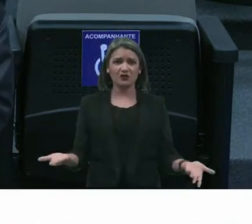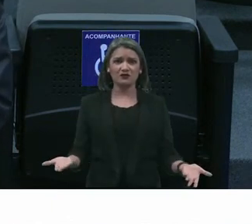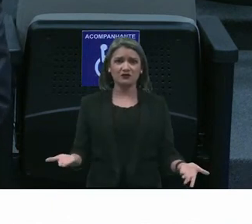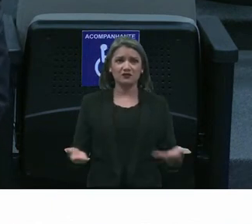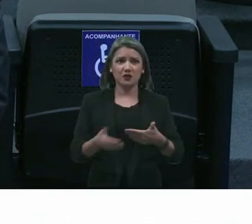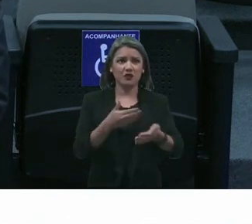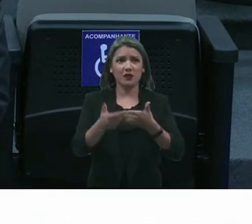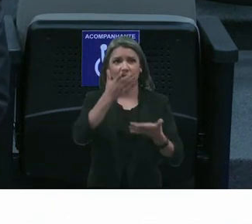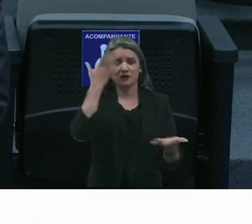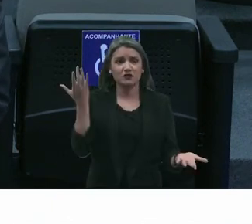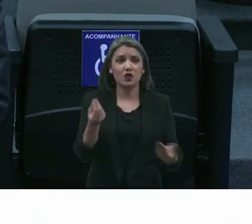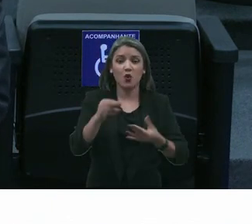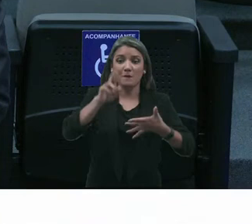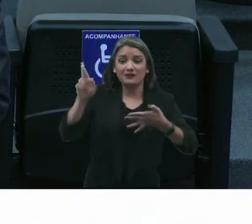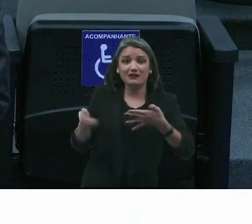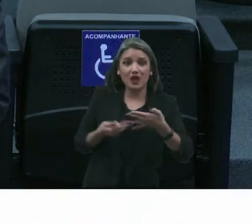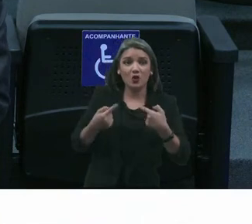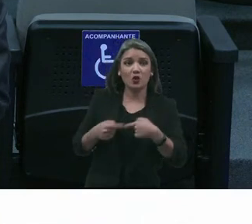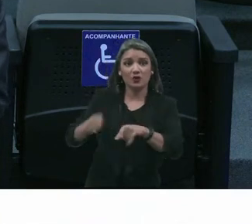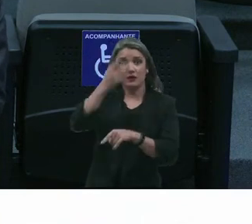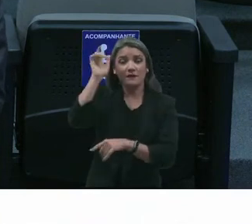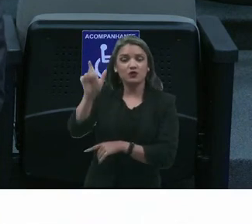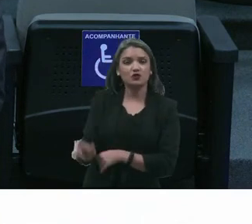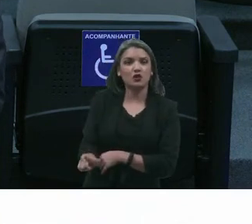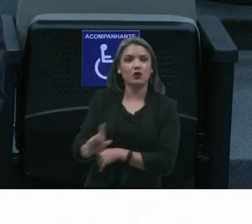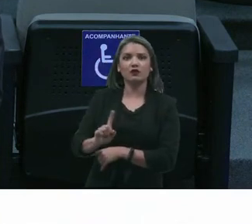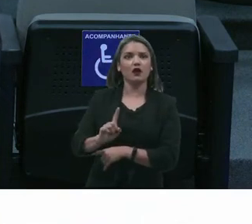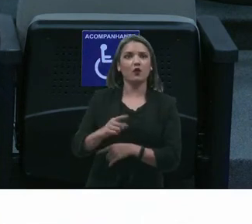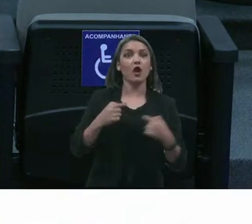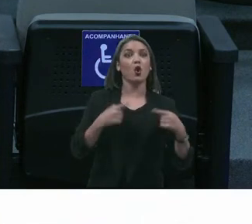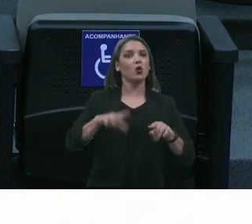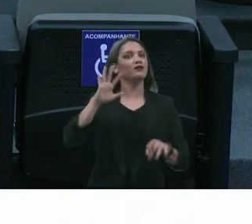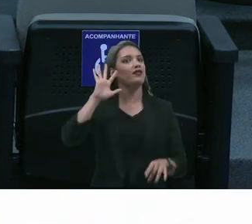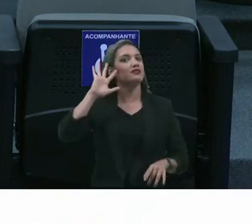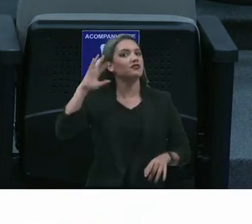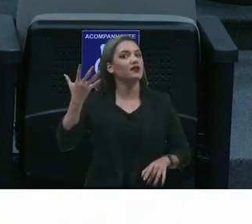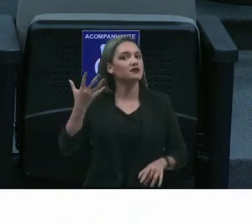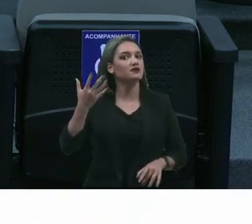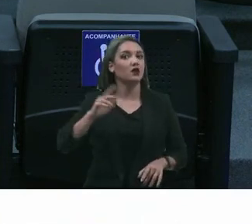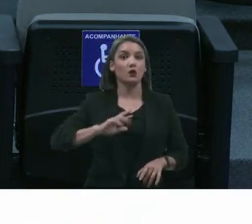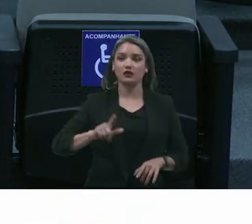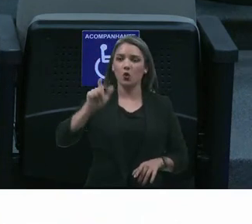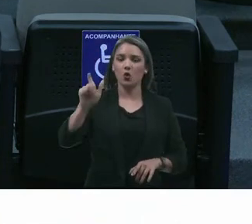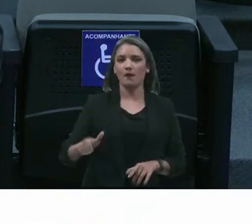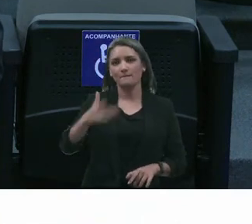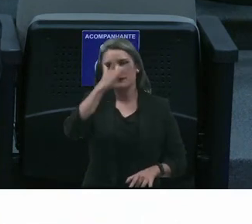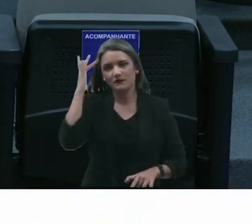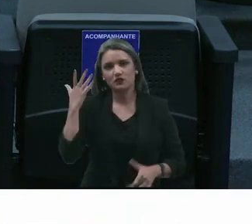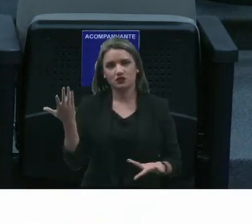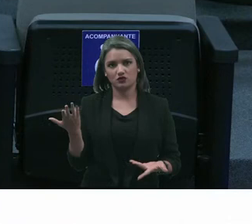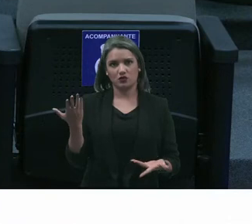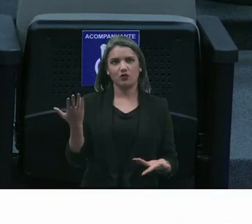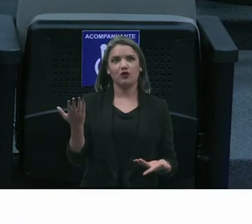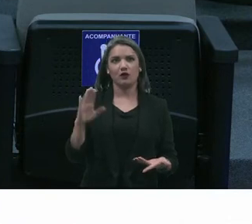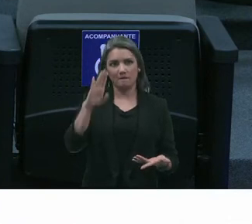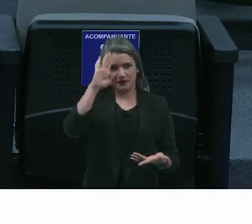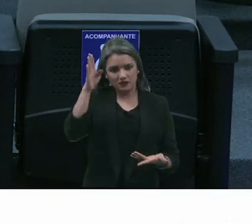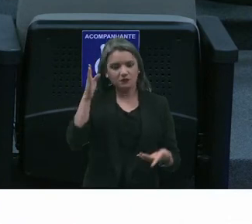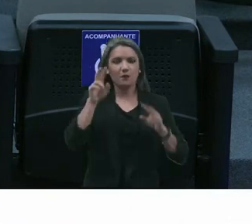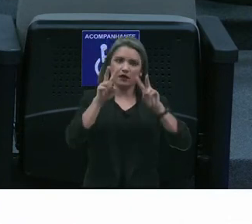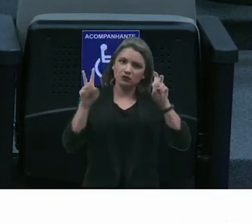Não se recorre do magistrado. Se recorre das decisões. Eminentemente quando se tratar de matéria jurisdicional, que